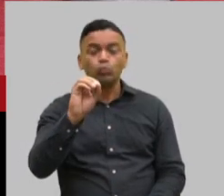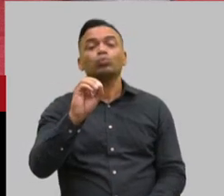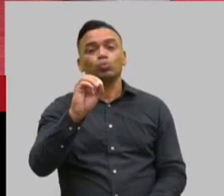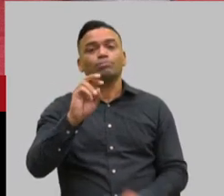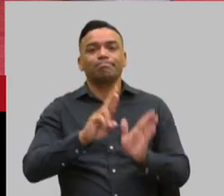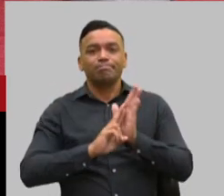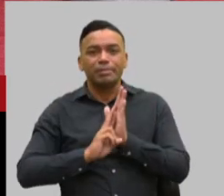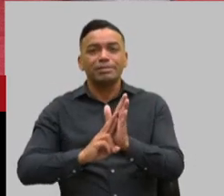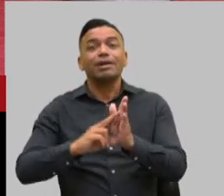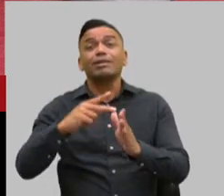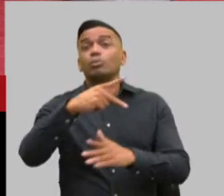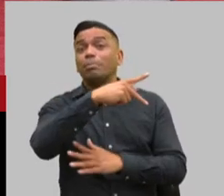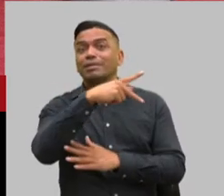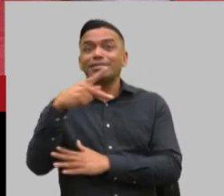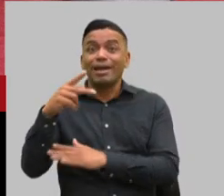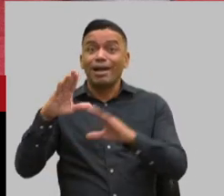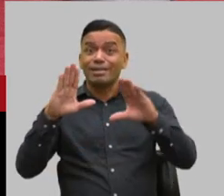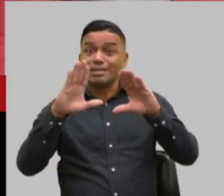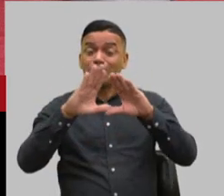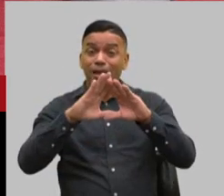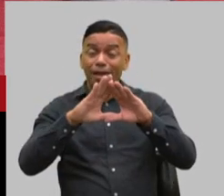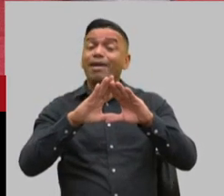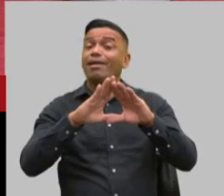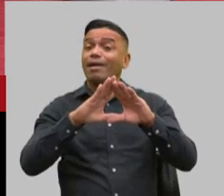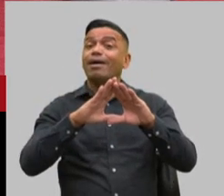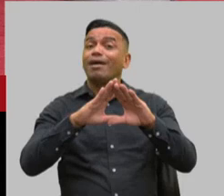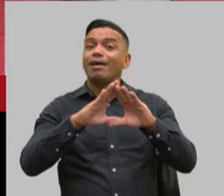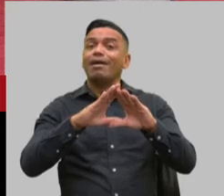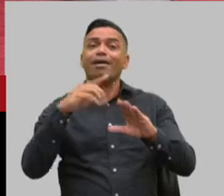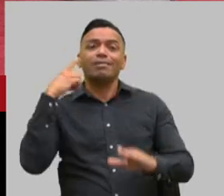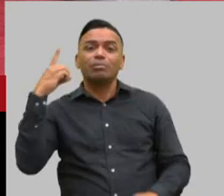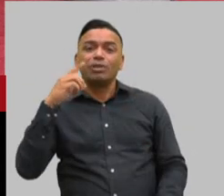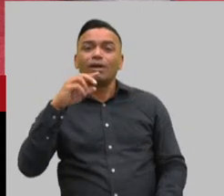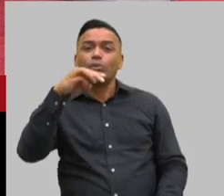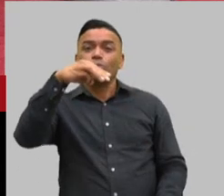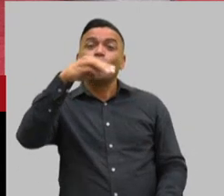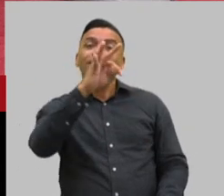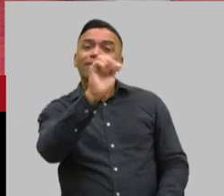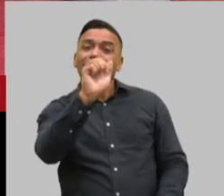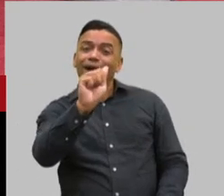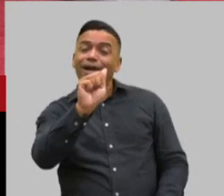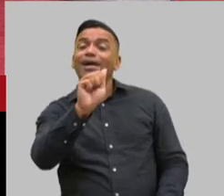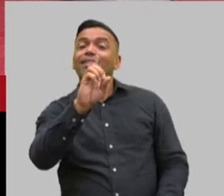representando o presidente da Assembleia, deputado Tadeu Martins Leite.